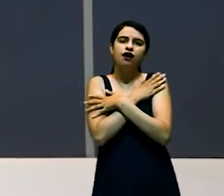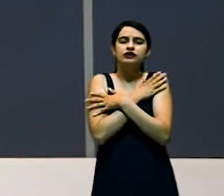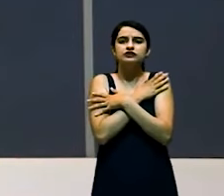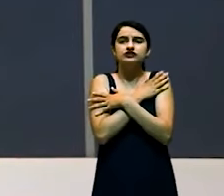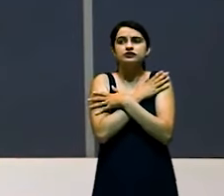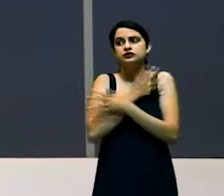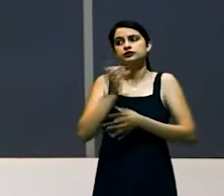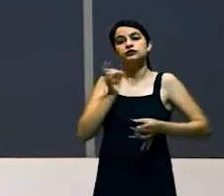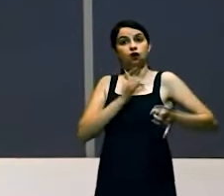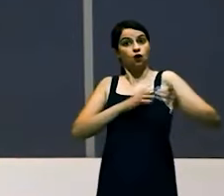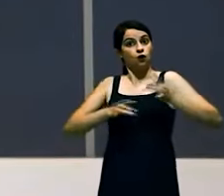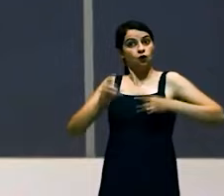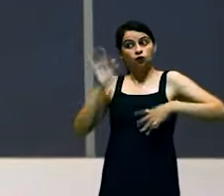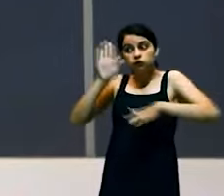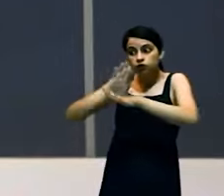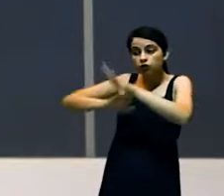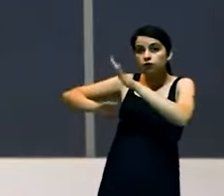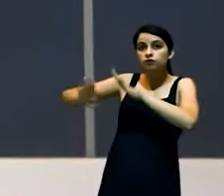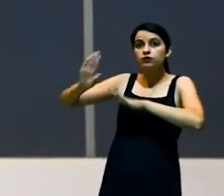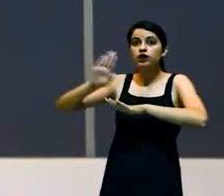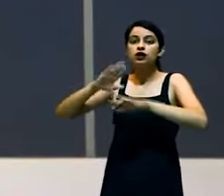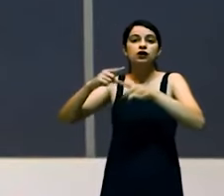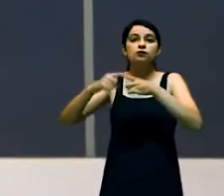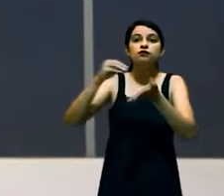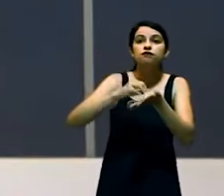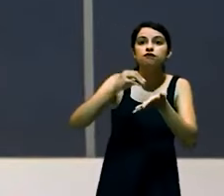está acontecendo fora da igreja.